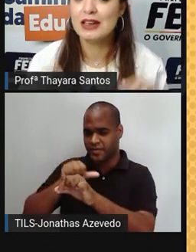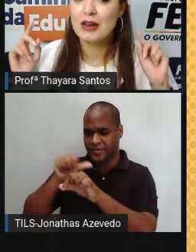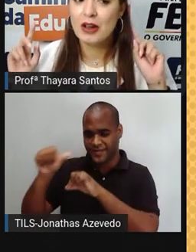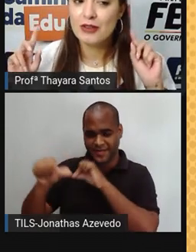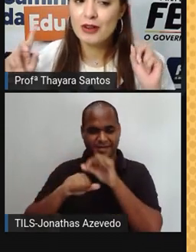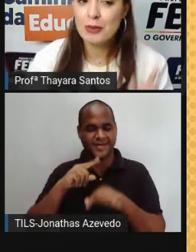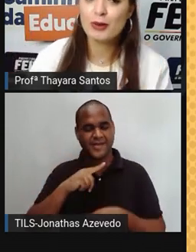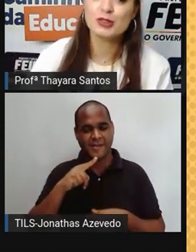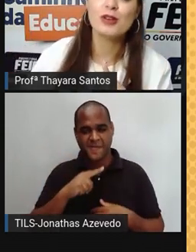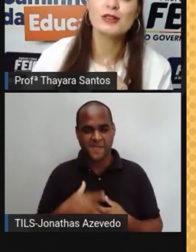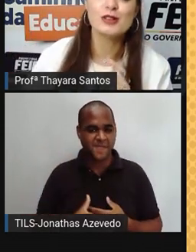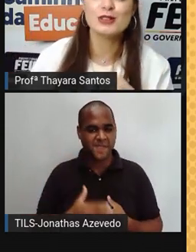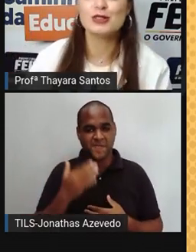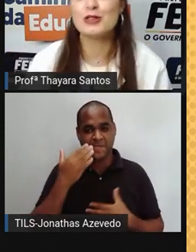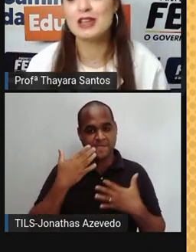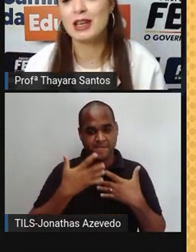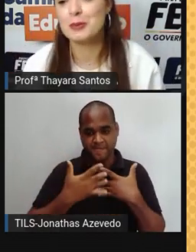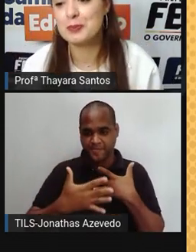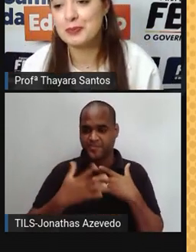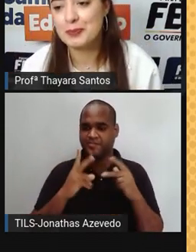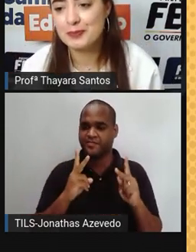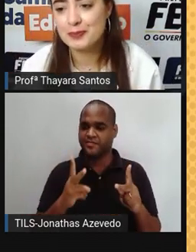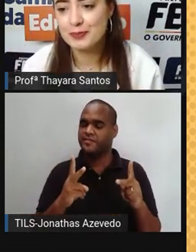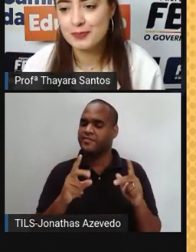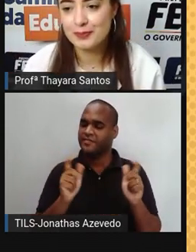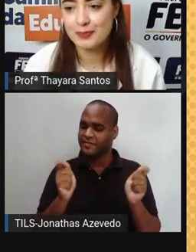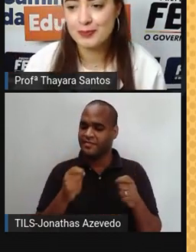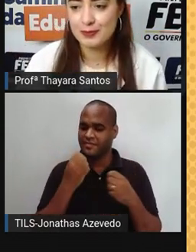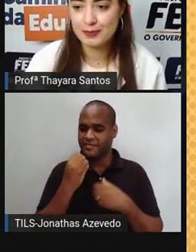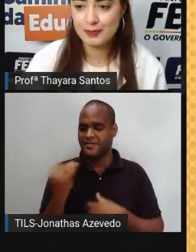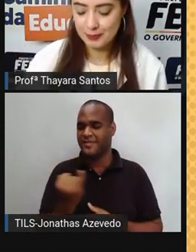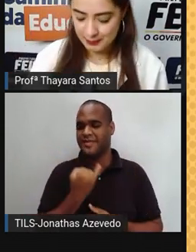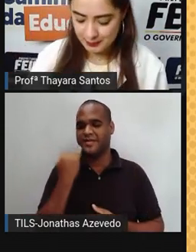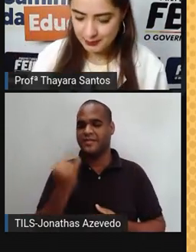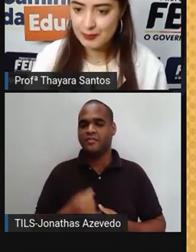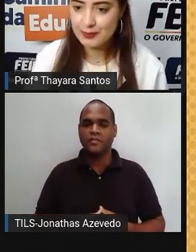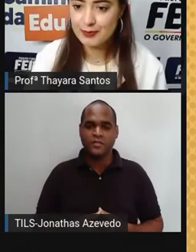da matéria agora vamos continuar nossas de todos aqui ó